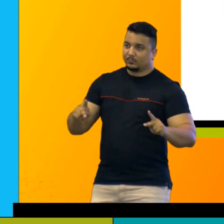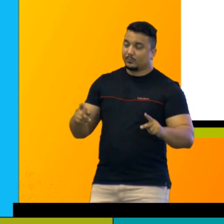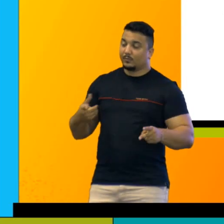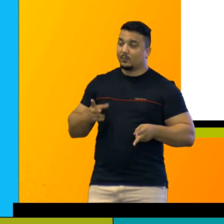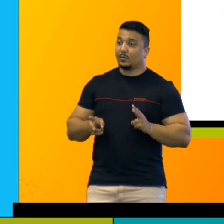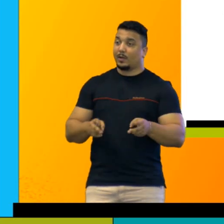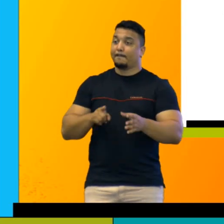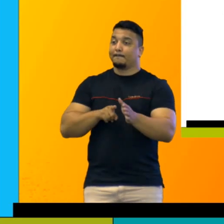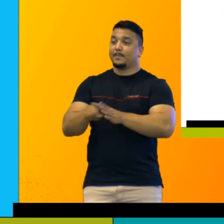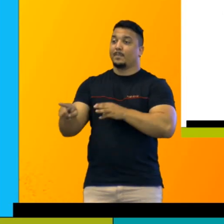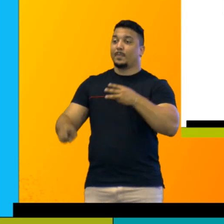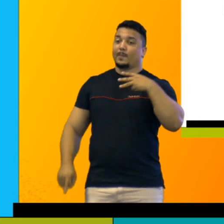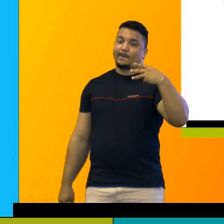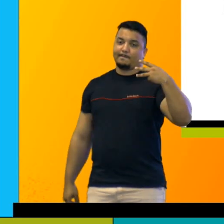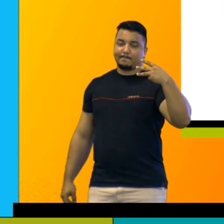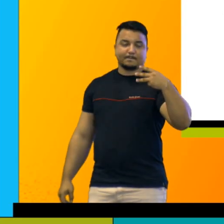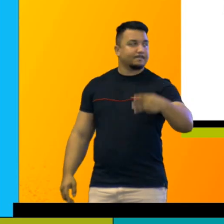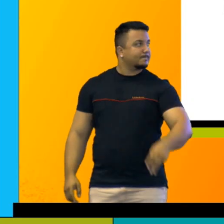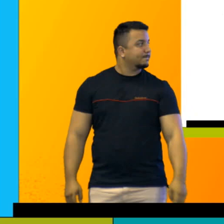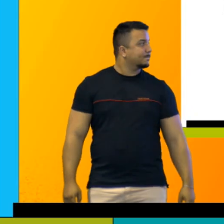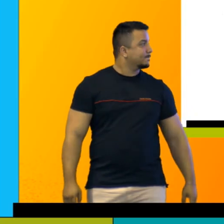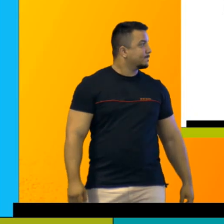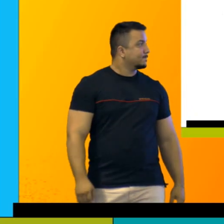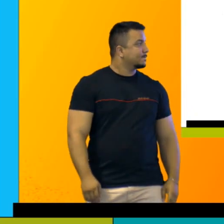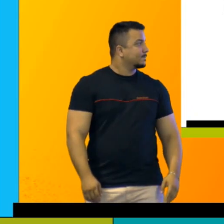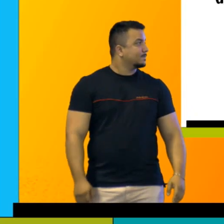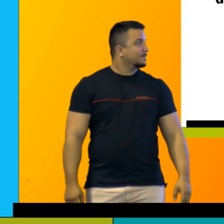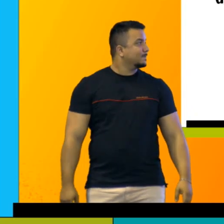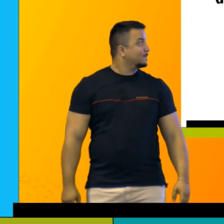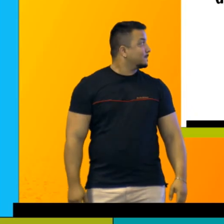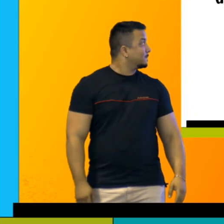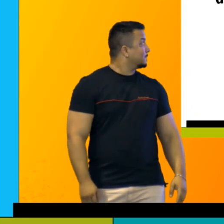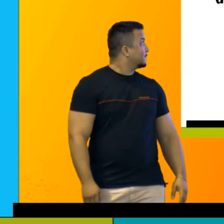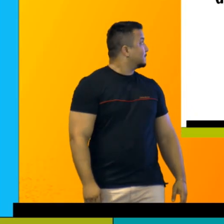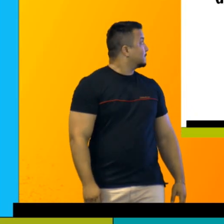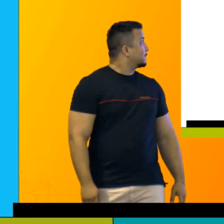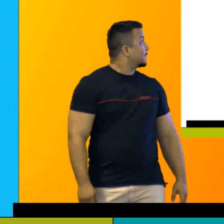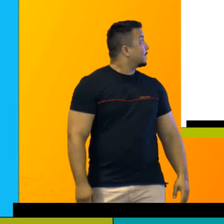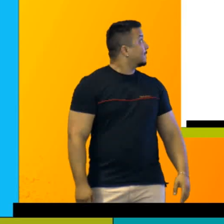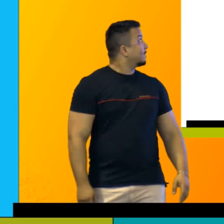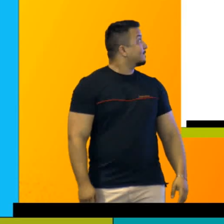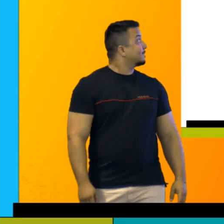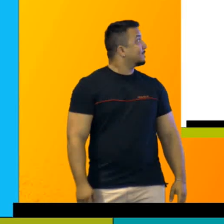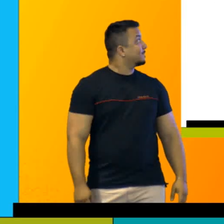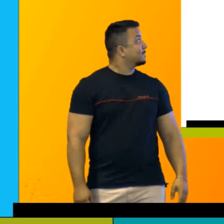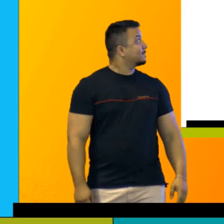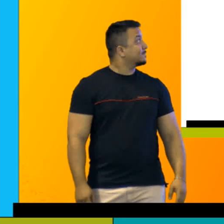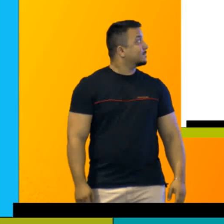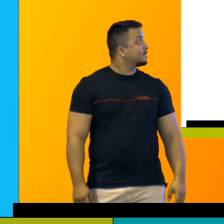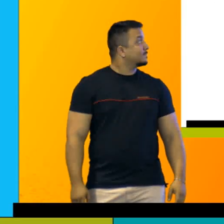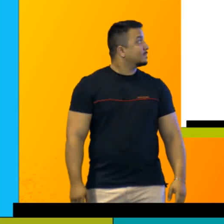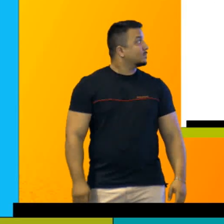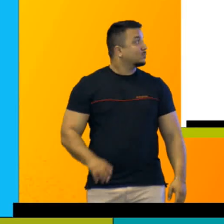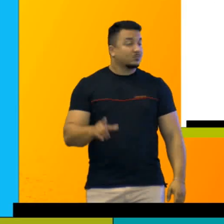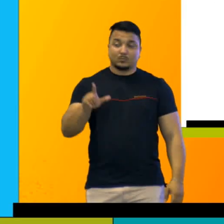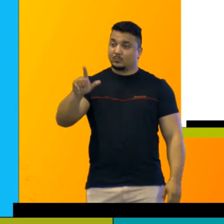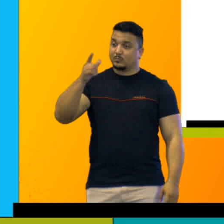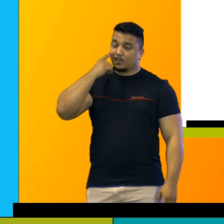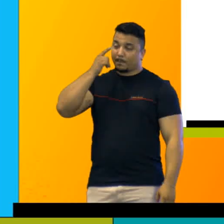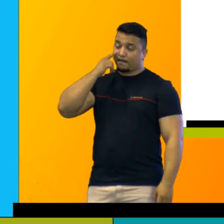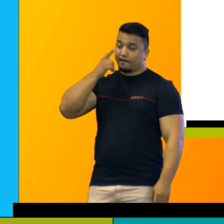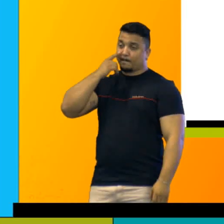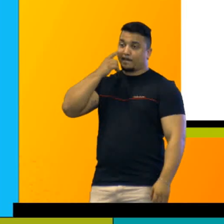para a terceira questão. Terceira questão. Olha aí. Terceira questão. A primeira questão